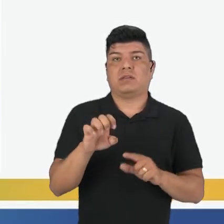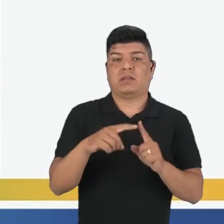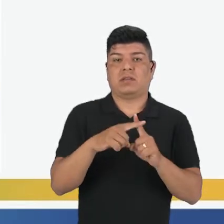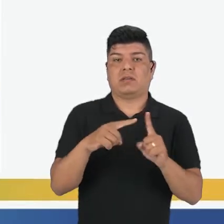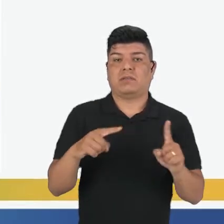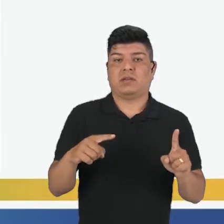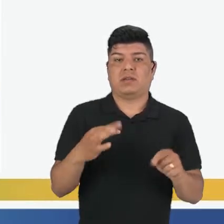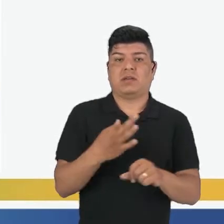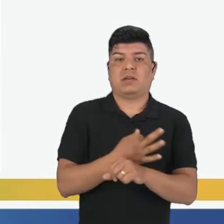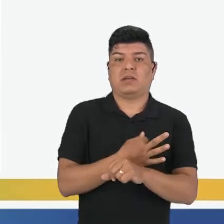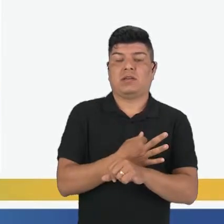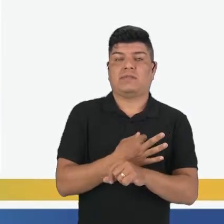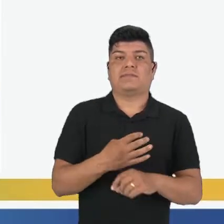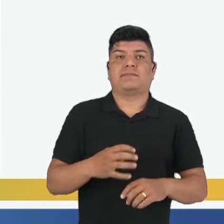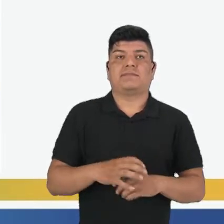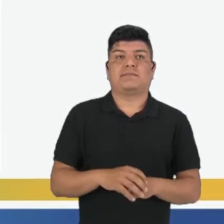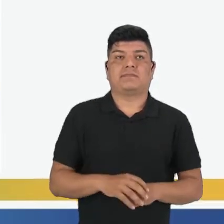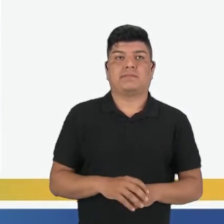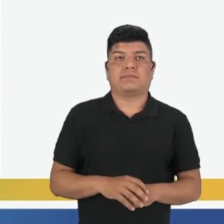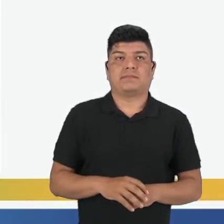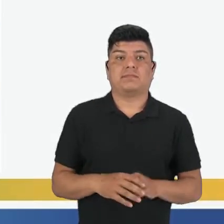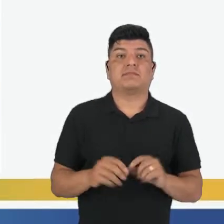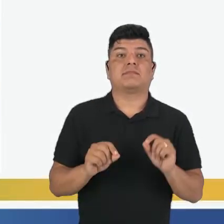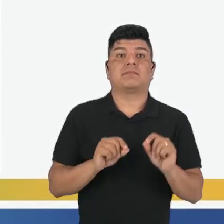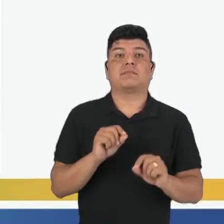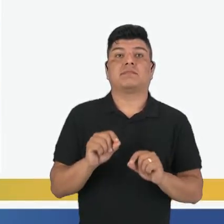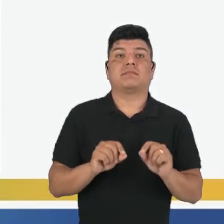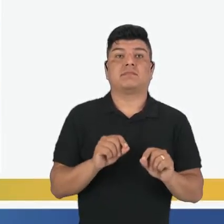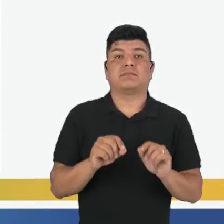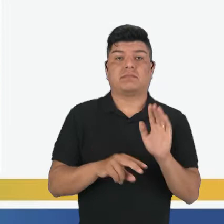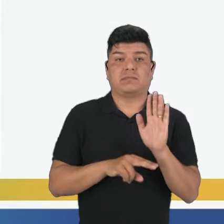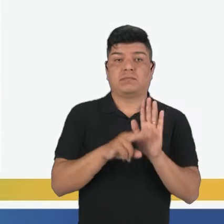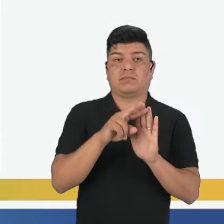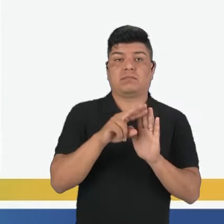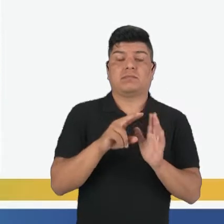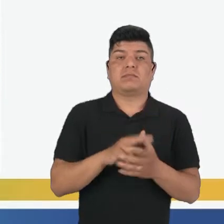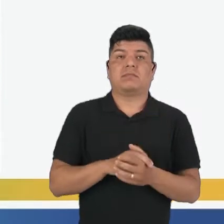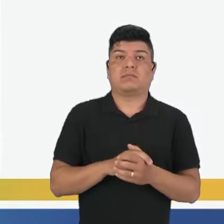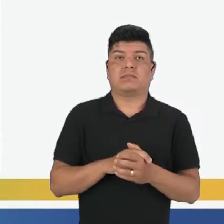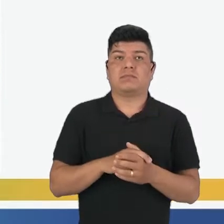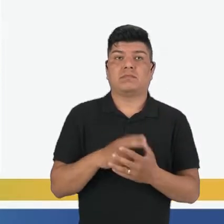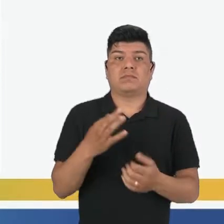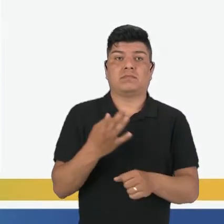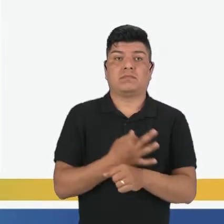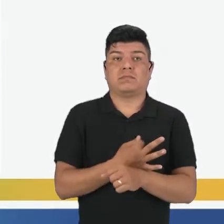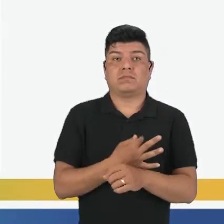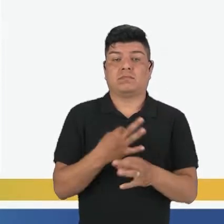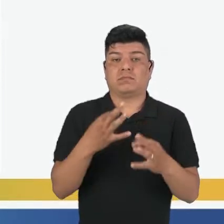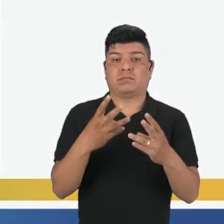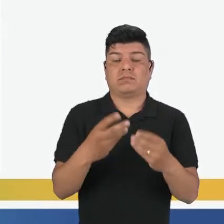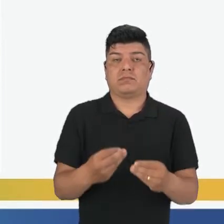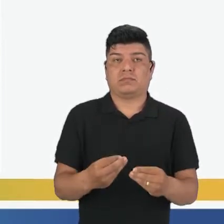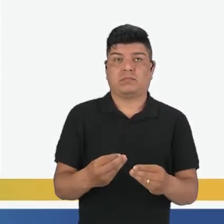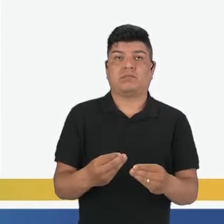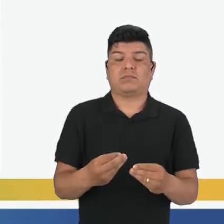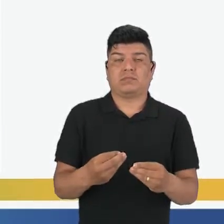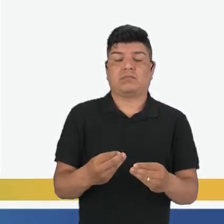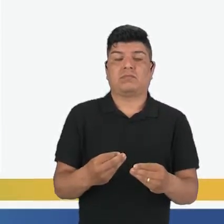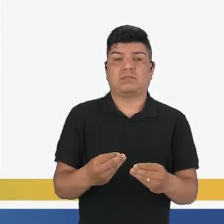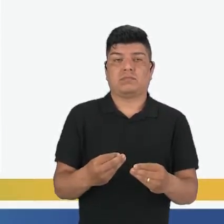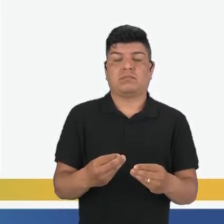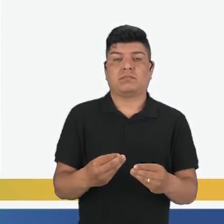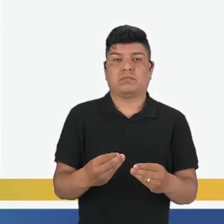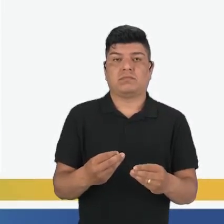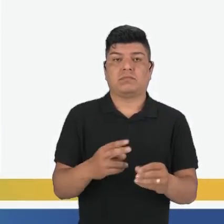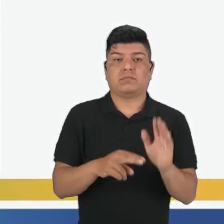metade da capacidade. Isso se chama, o volume. A capacidade é o total que ele suporta